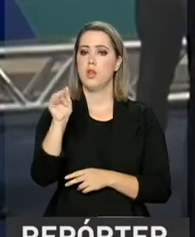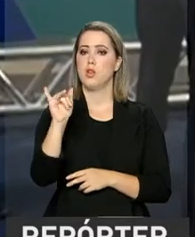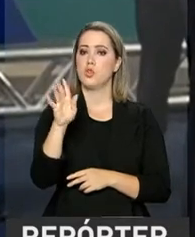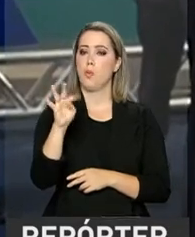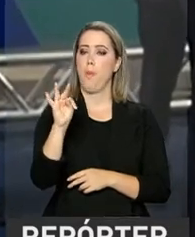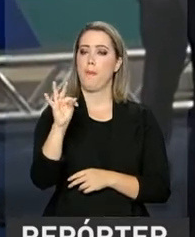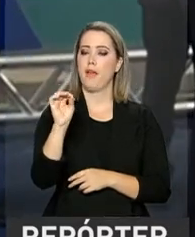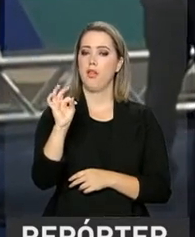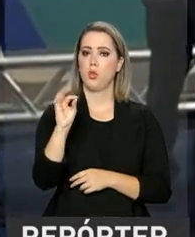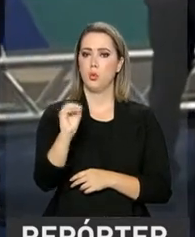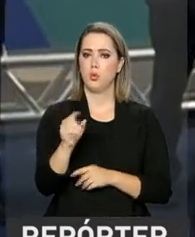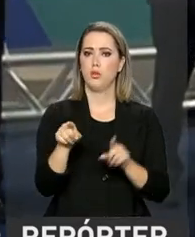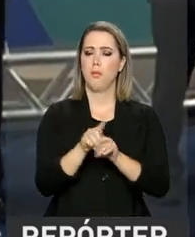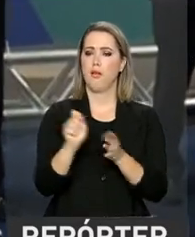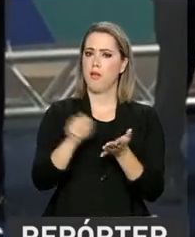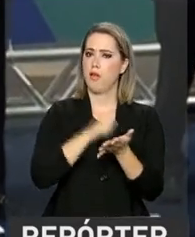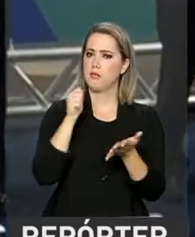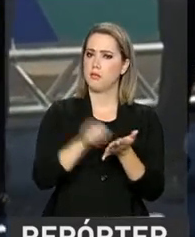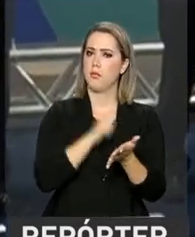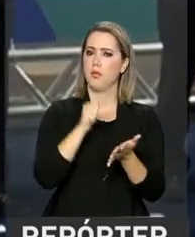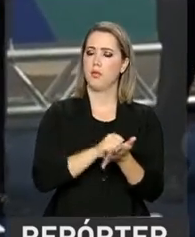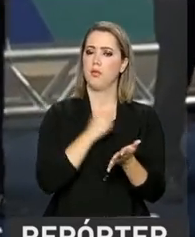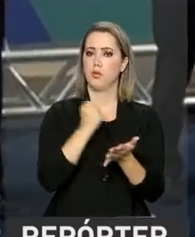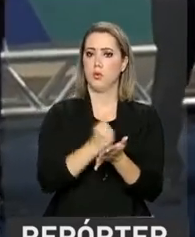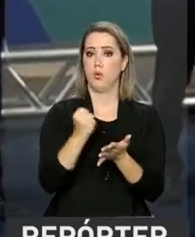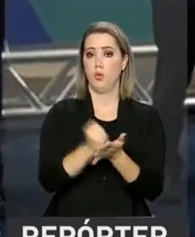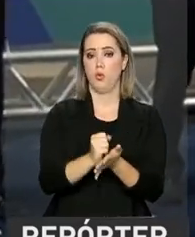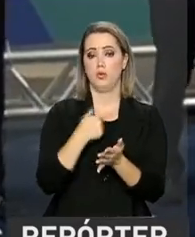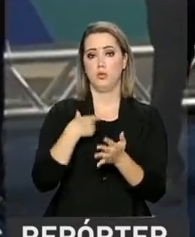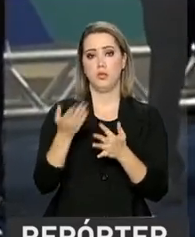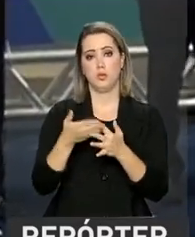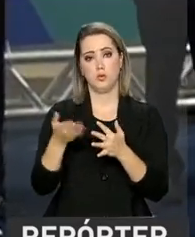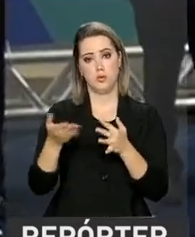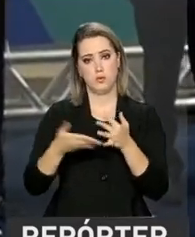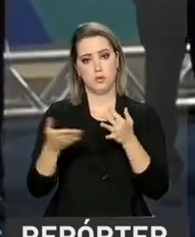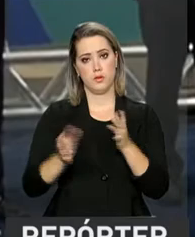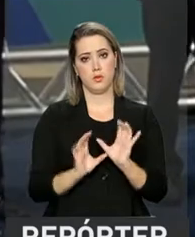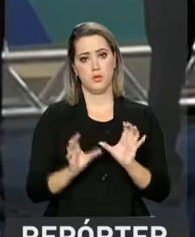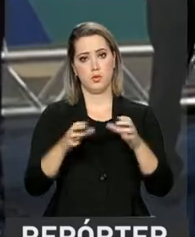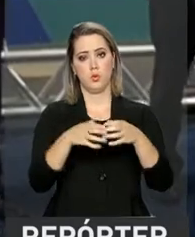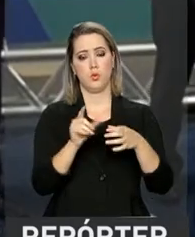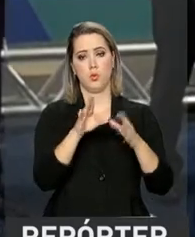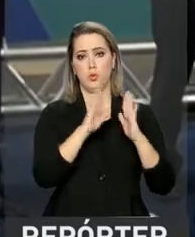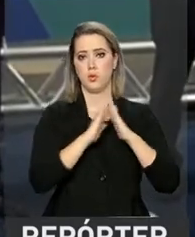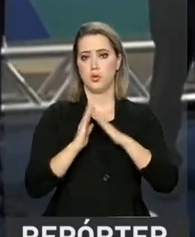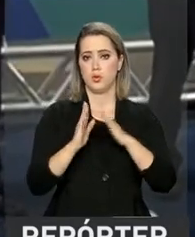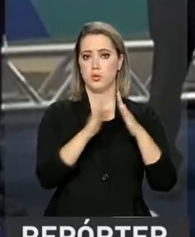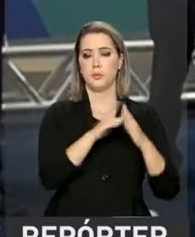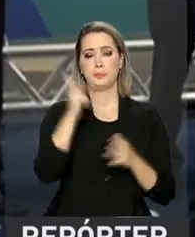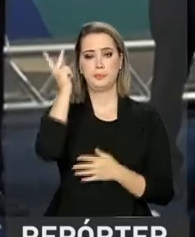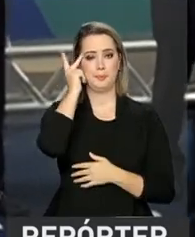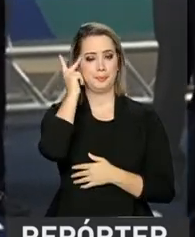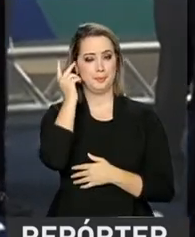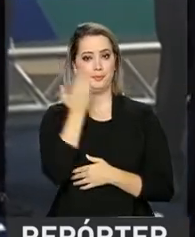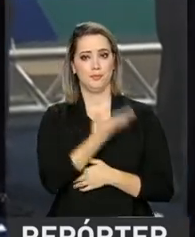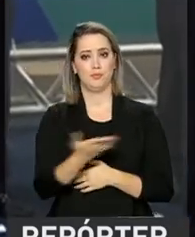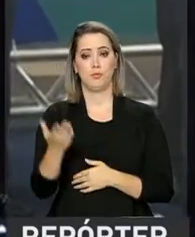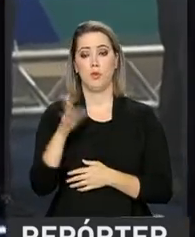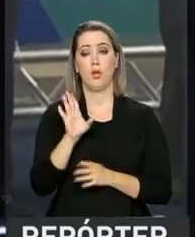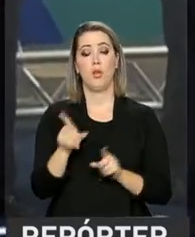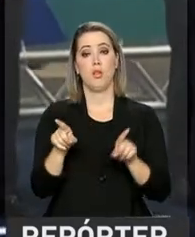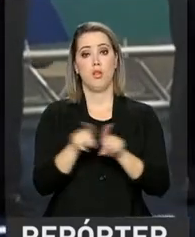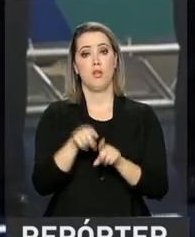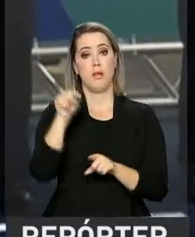também assinou contratos de financiamento de condomínios residenciais que serão construídos no estado de são paulo o feirão